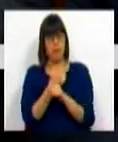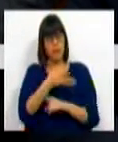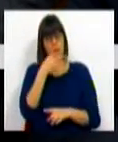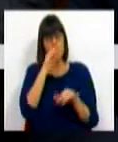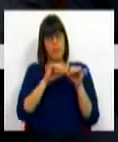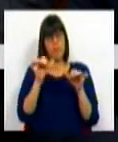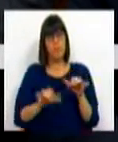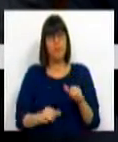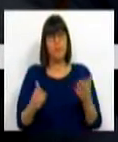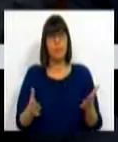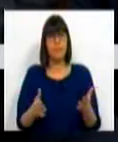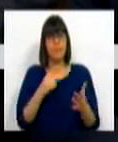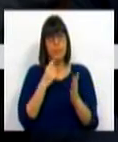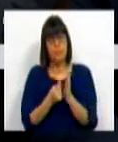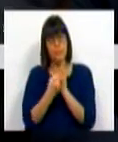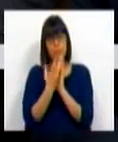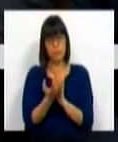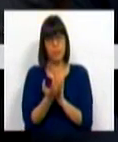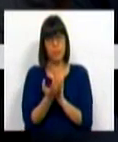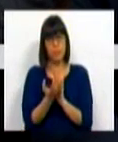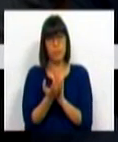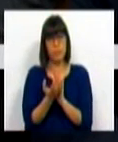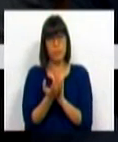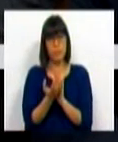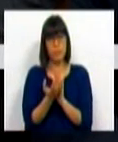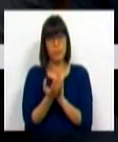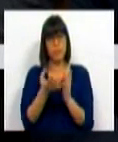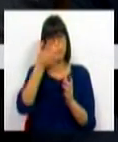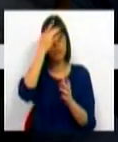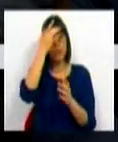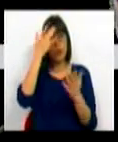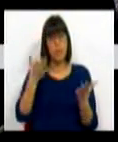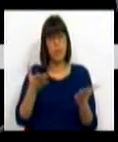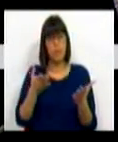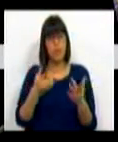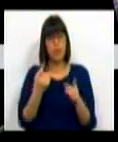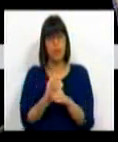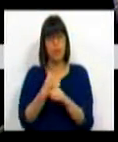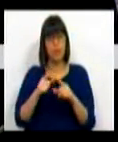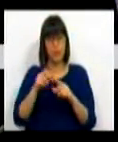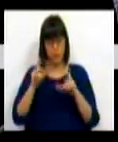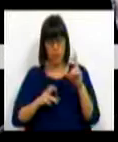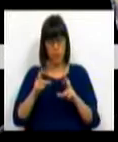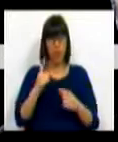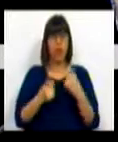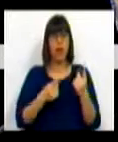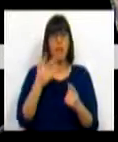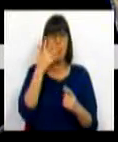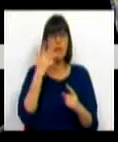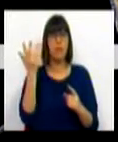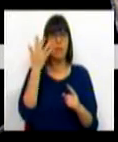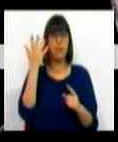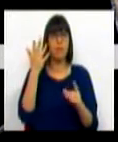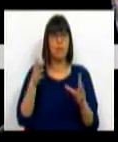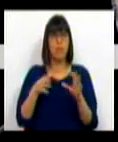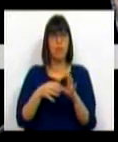argumentos num conjunto de opiniões de agências de rating e de algumas personalidades